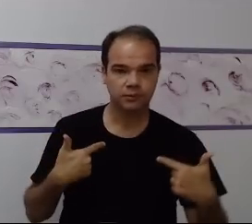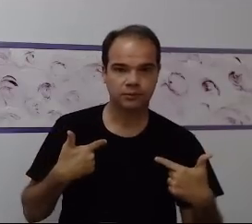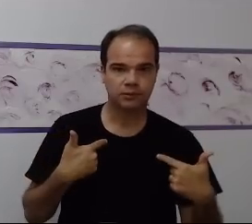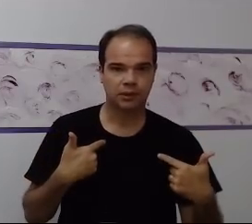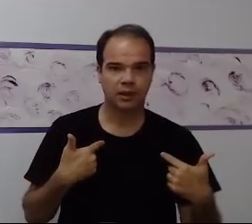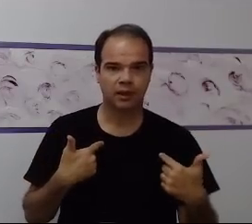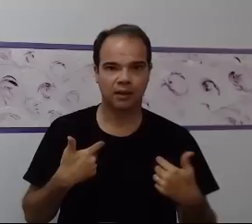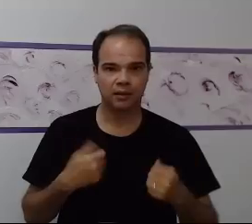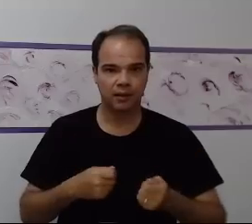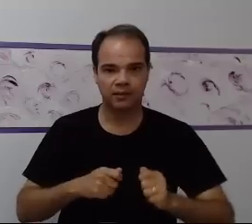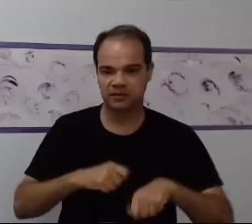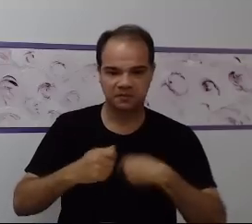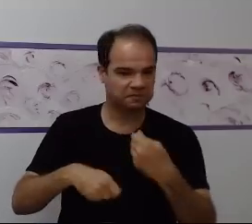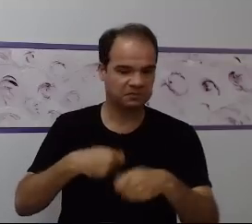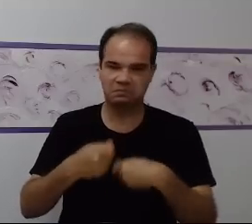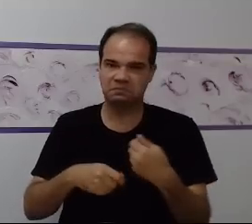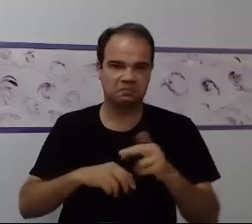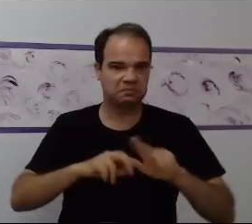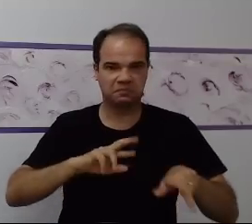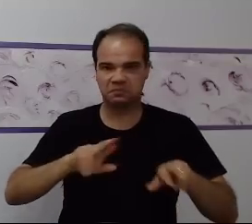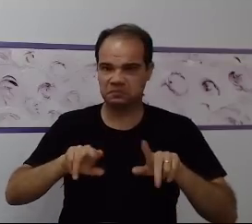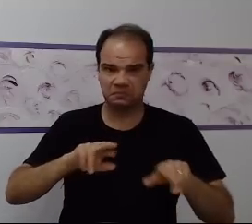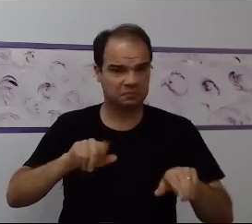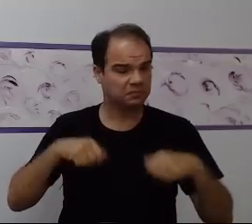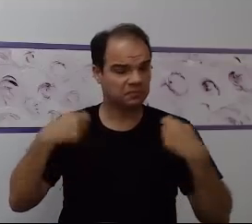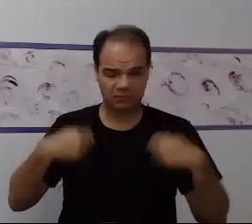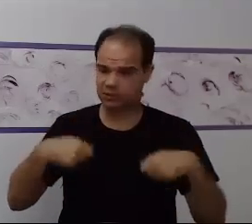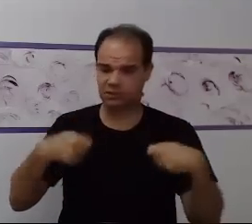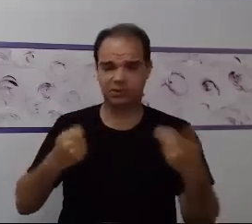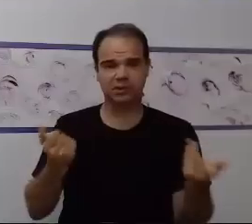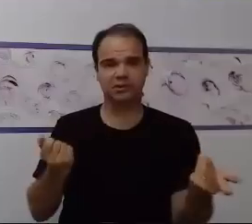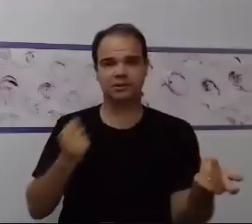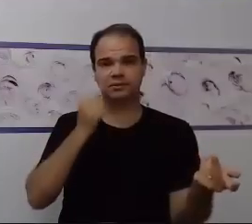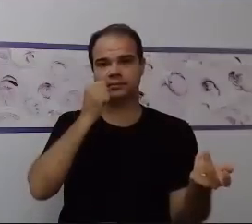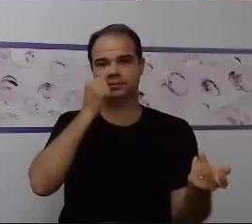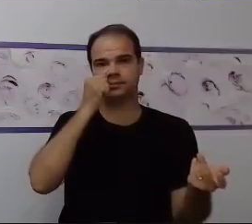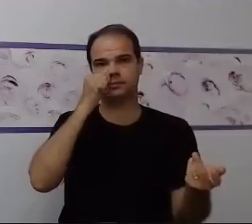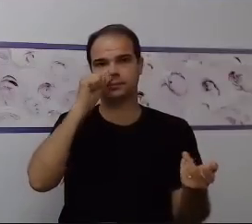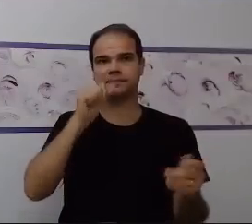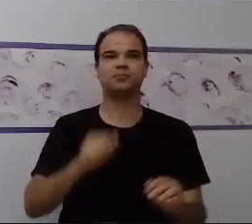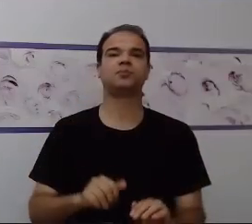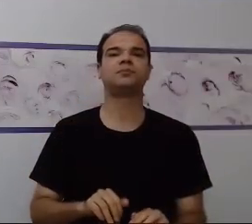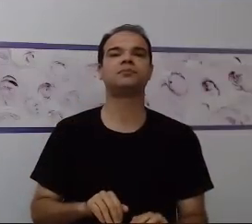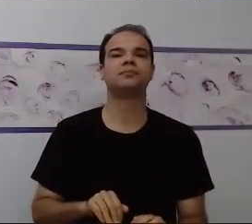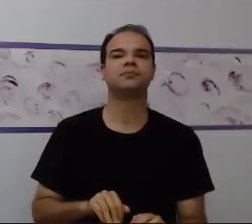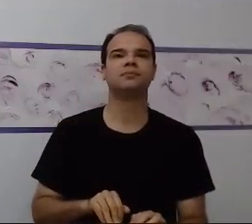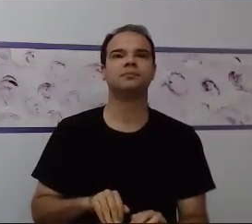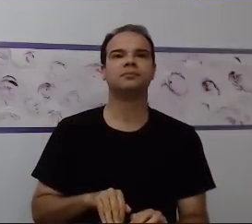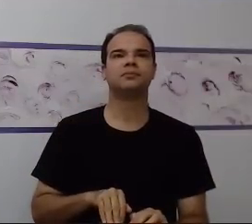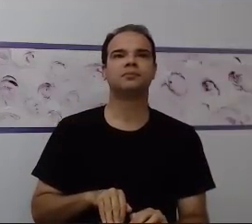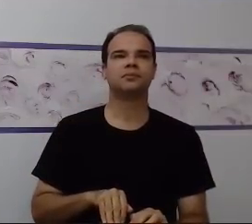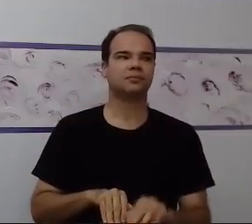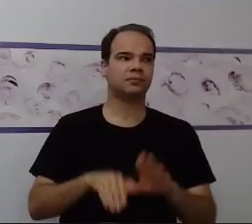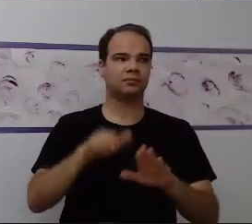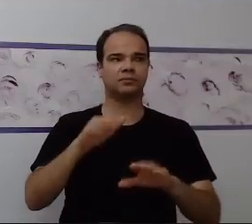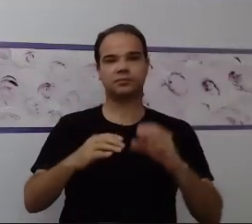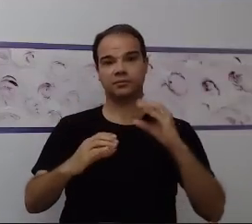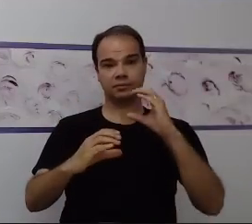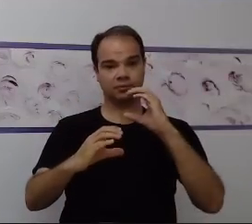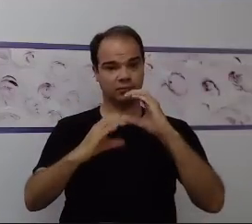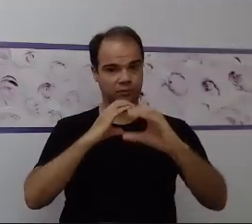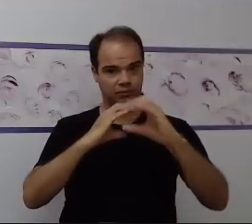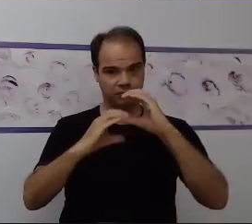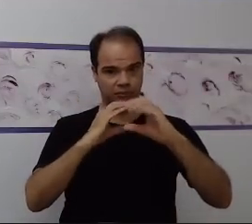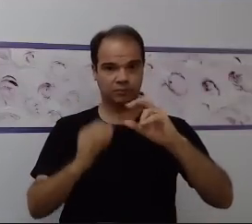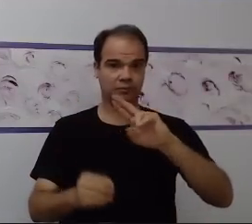entra a comunicação alternativa. E aí entra a comunicação alternativa. É um dos meios que a gente tem. E na comunicação alternativa, a